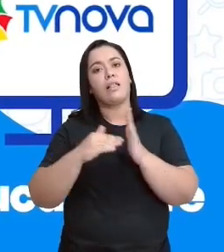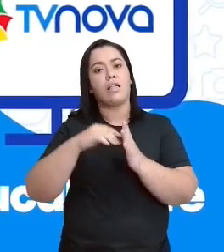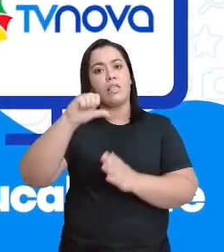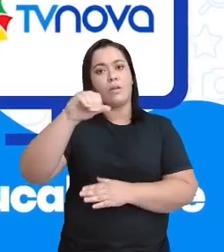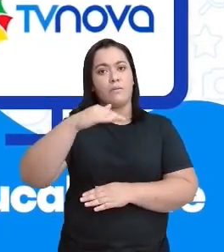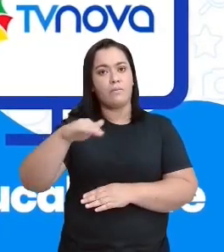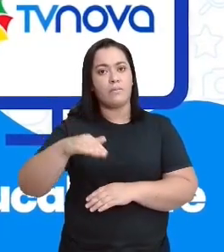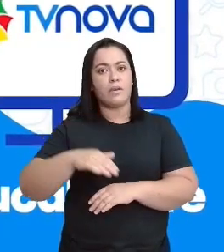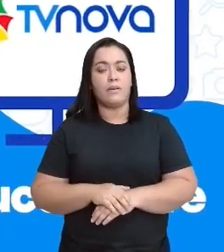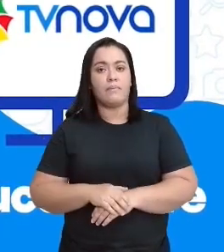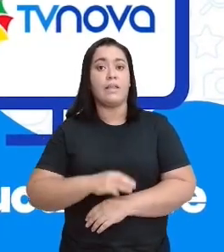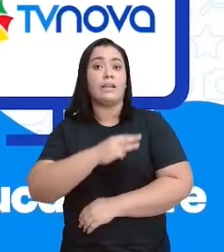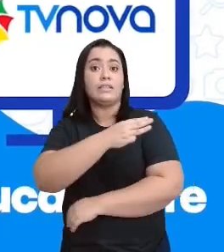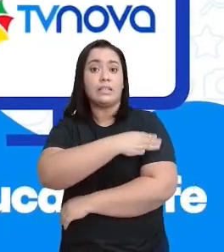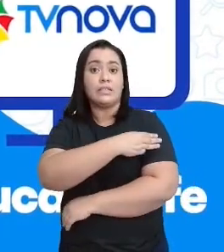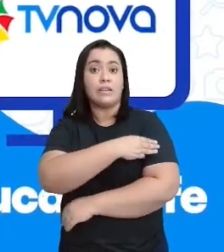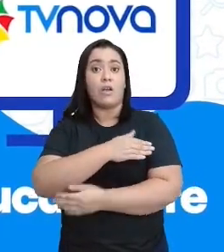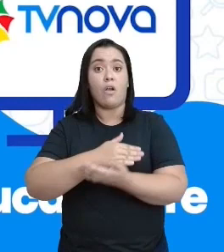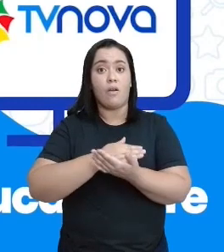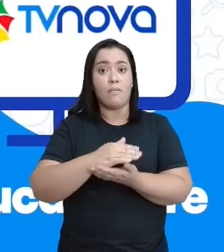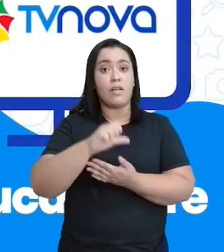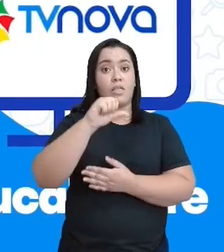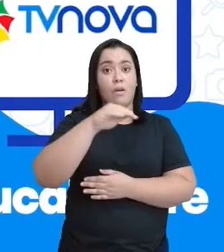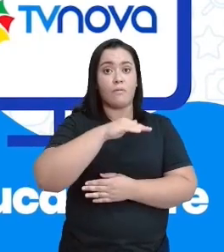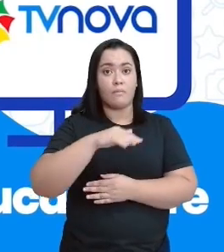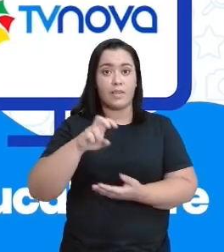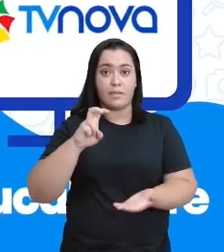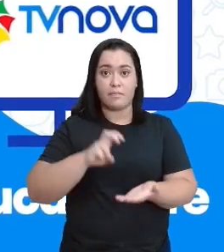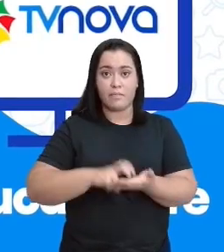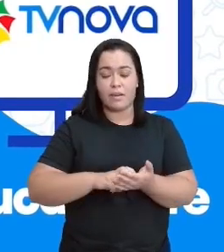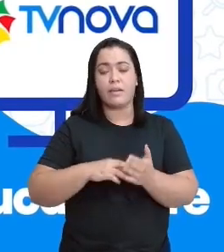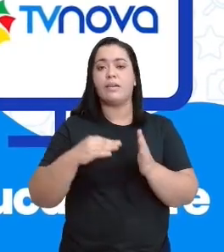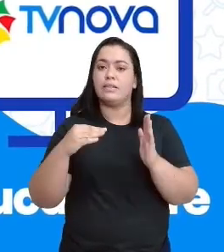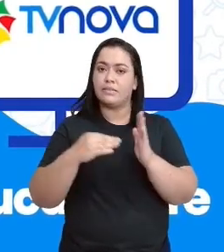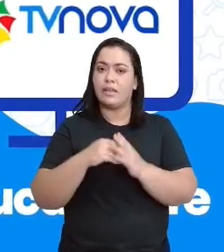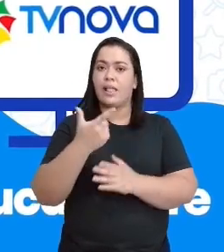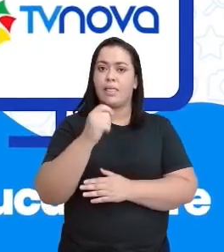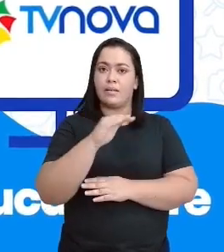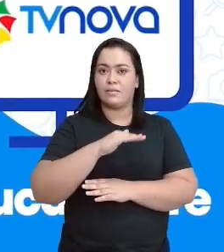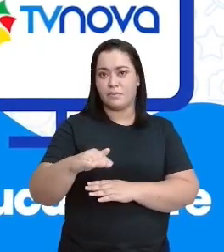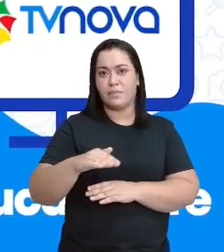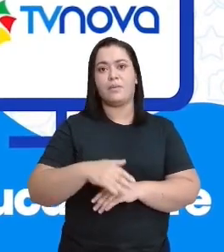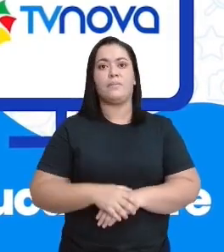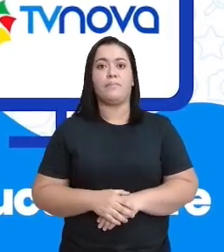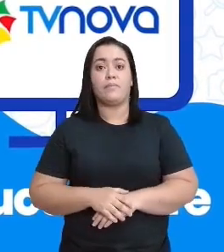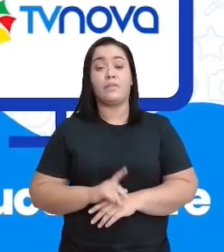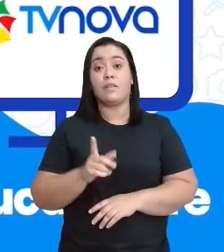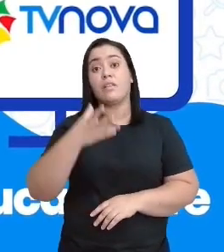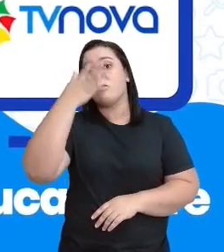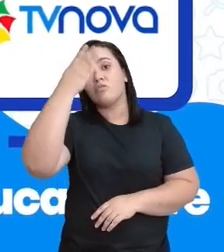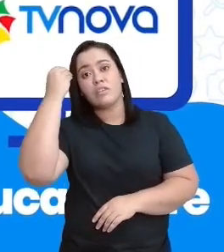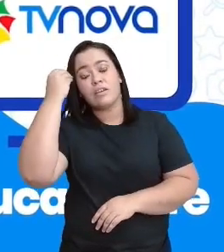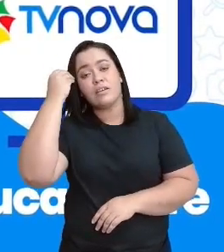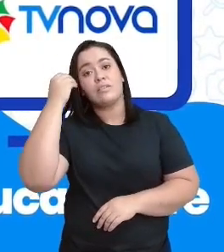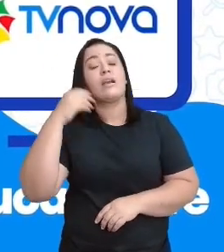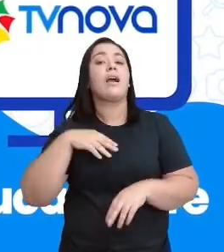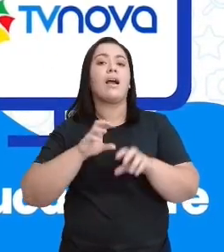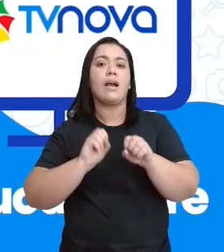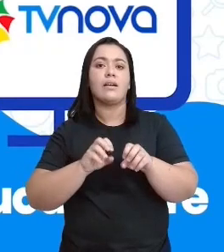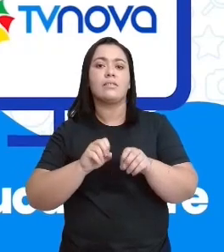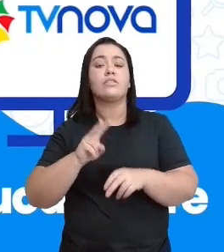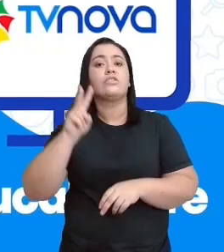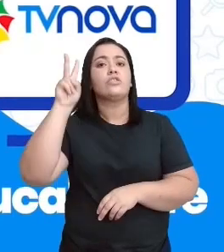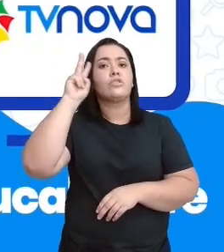9h30. O 3º ano começa às 9h30 da manhã e segue até às 10h30. E não esqueçam, as aulas são de